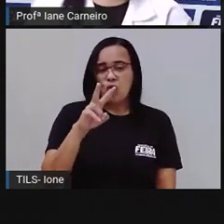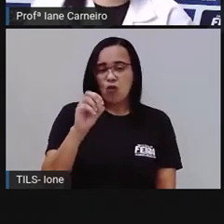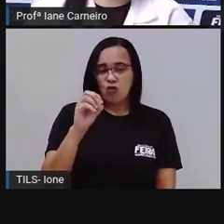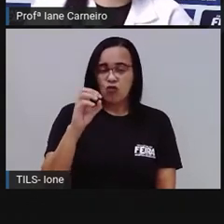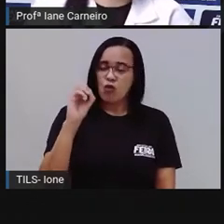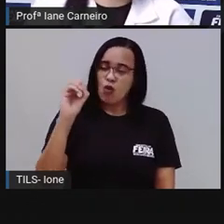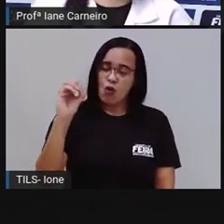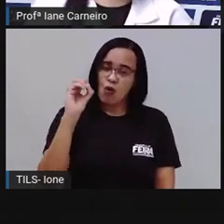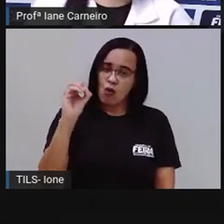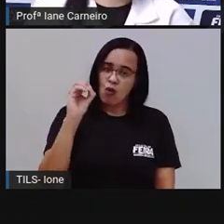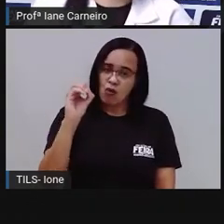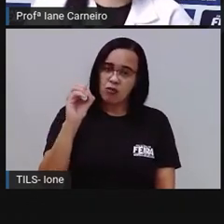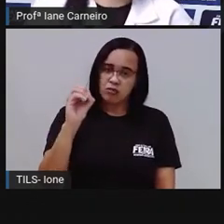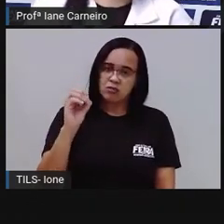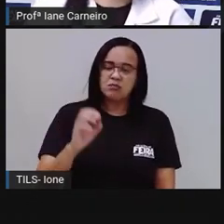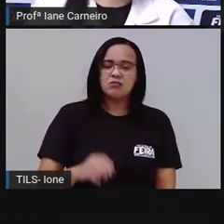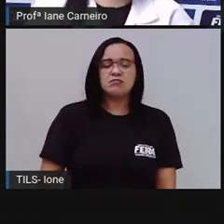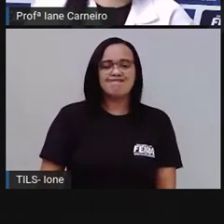palavra, tá certo?